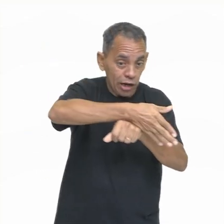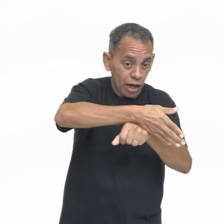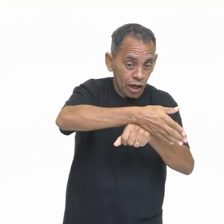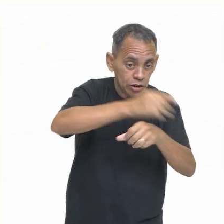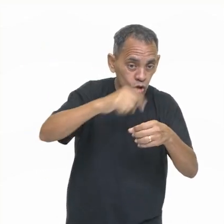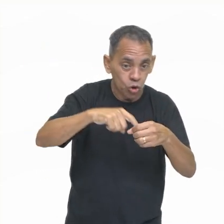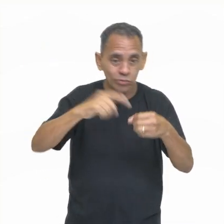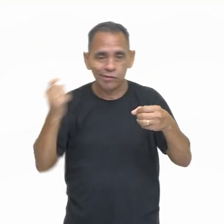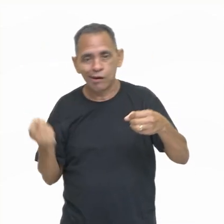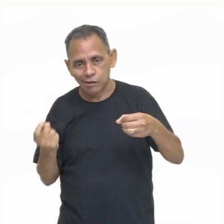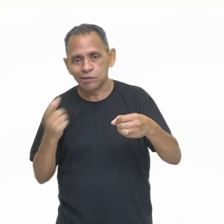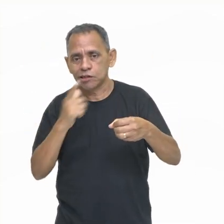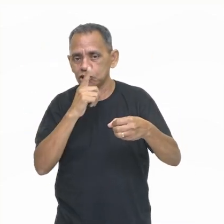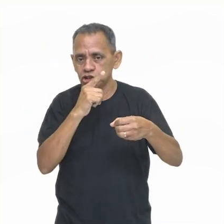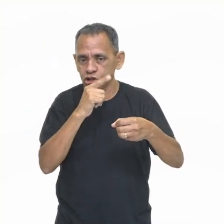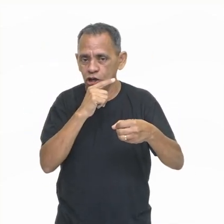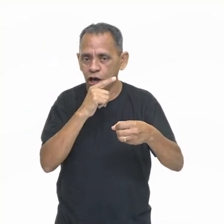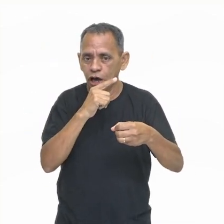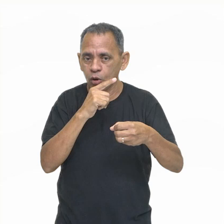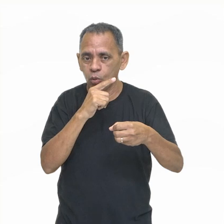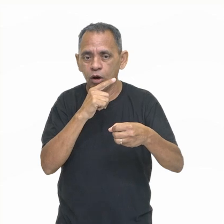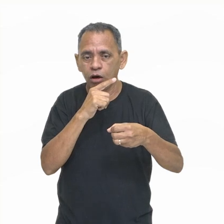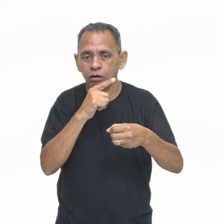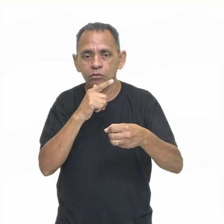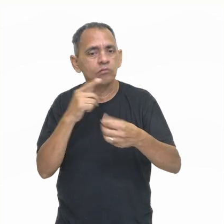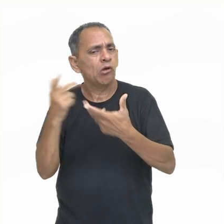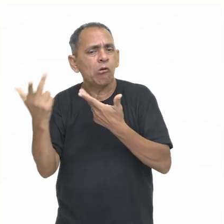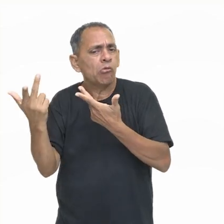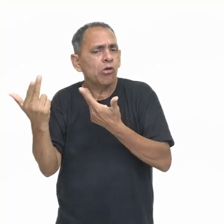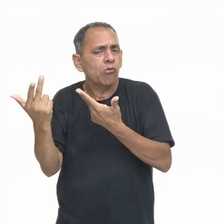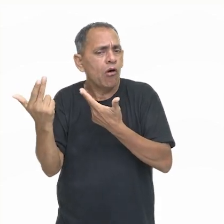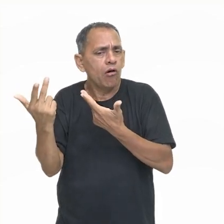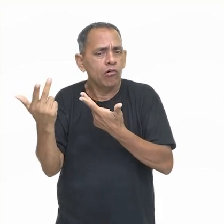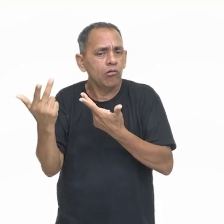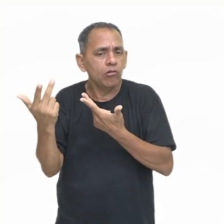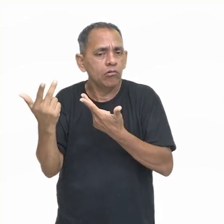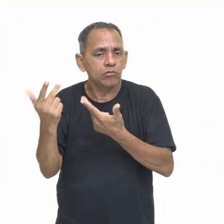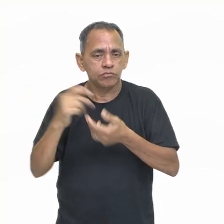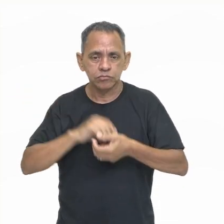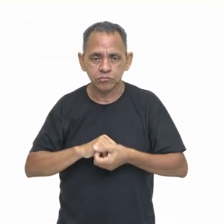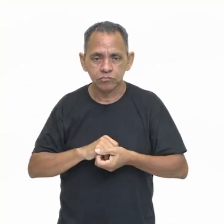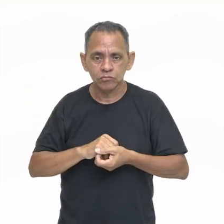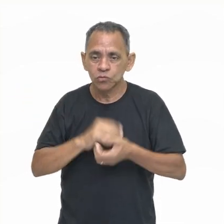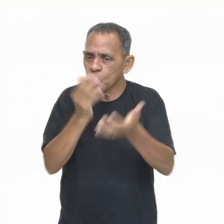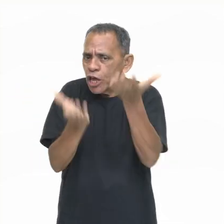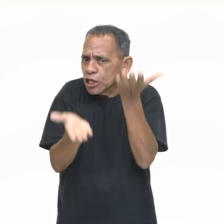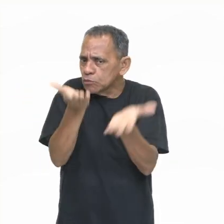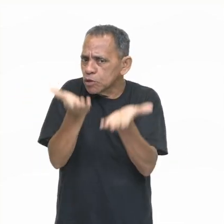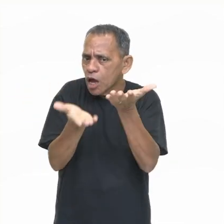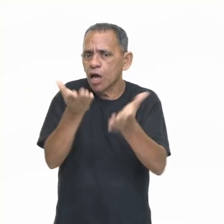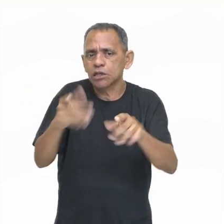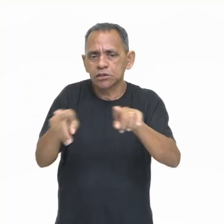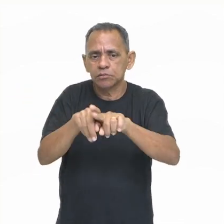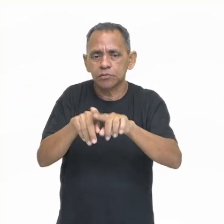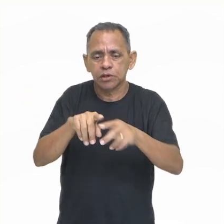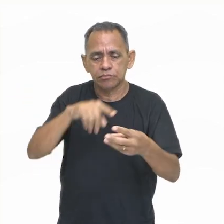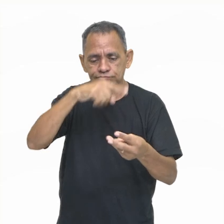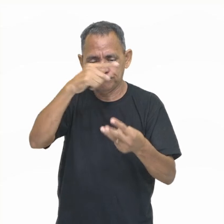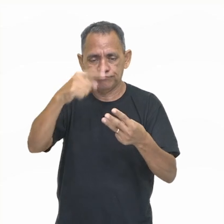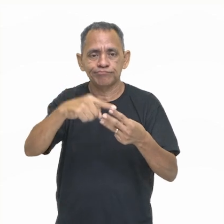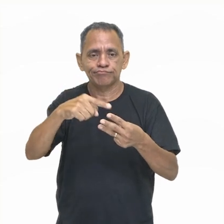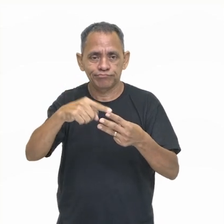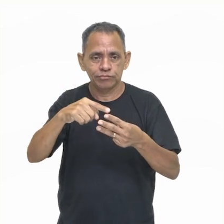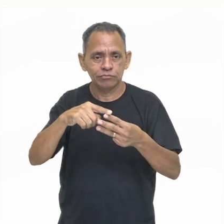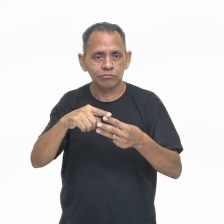certo? Então, a gente consegue observar que nessa primeira imagem da célula vegetal, está